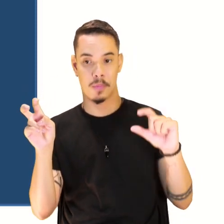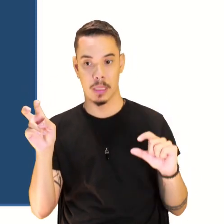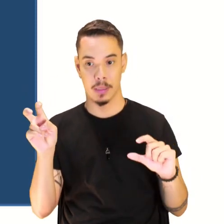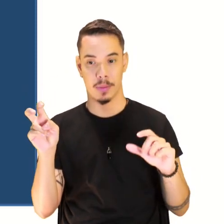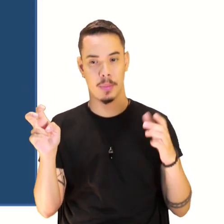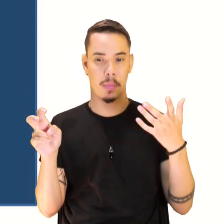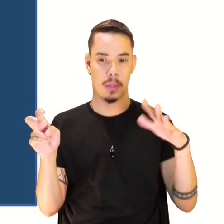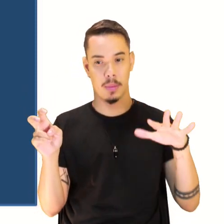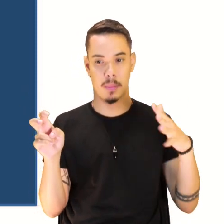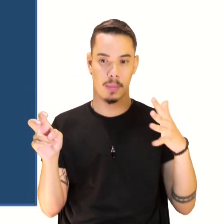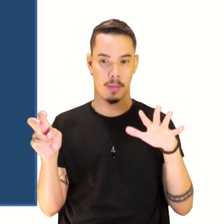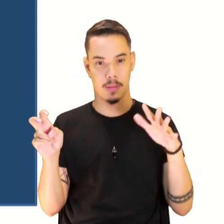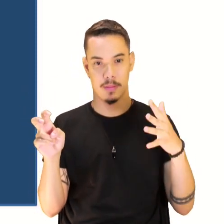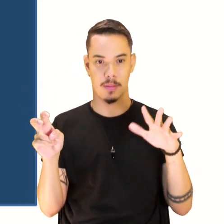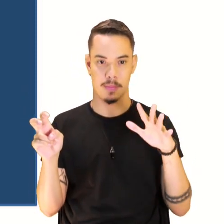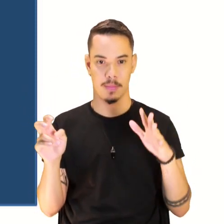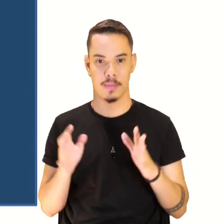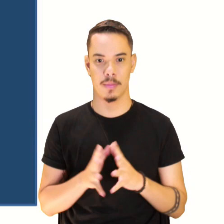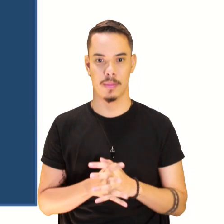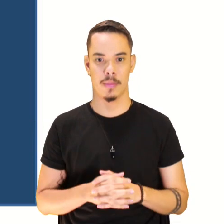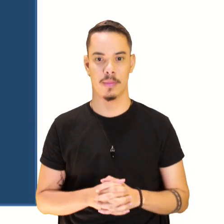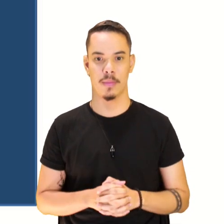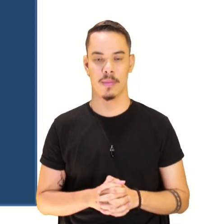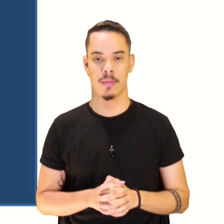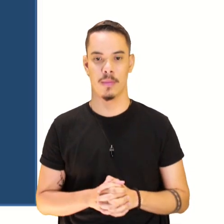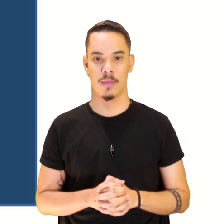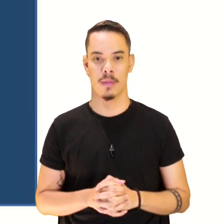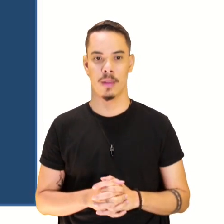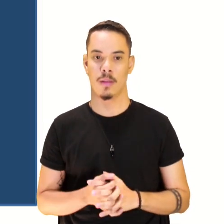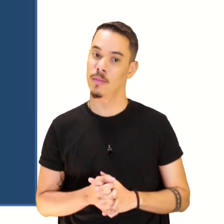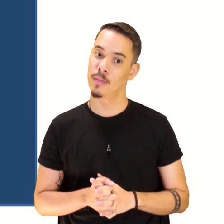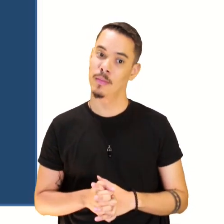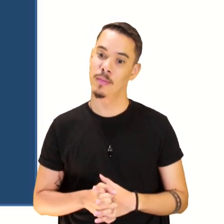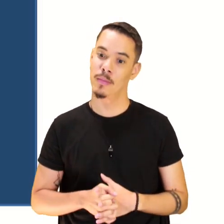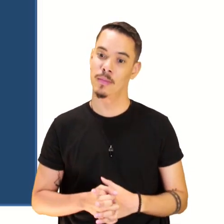menos aqui passou uma vez e meia né